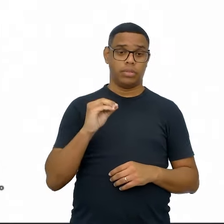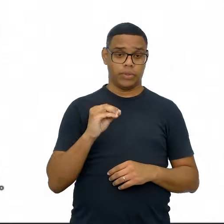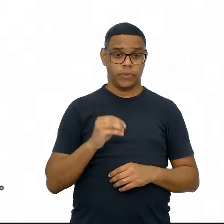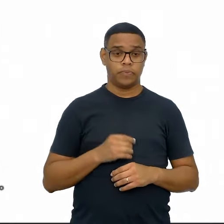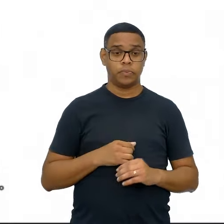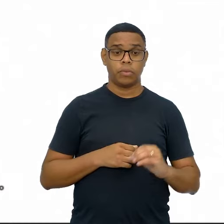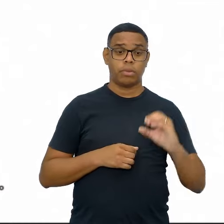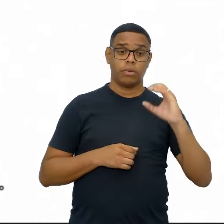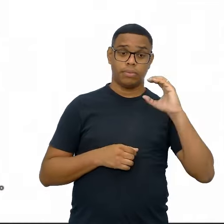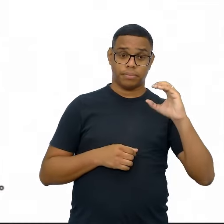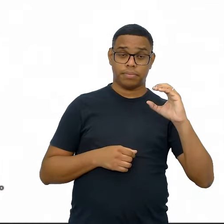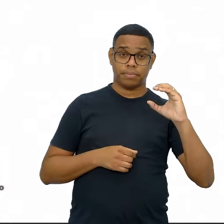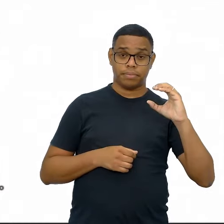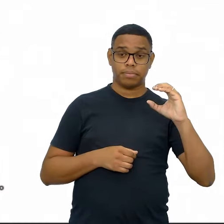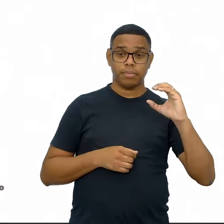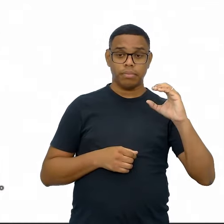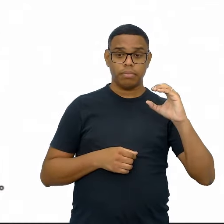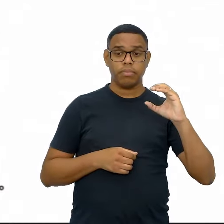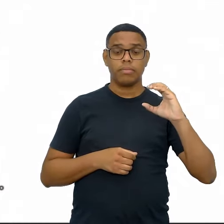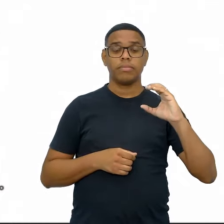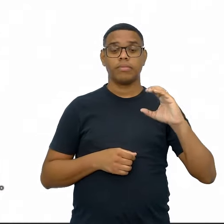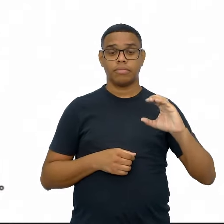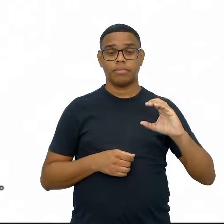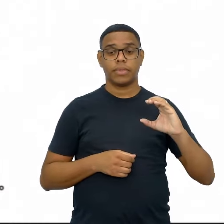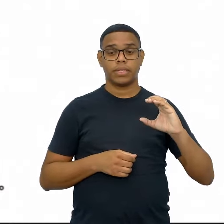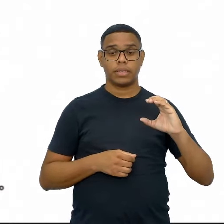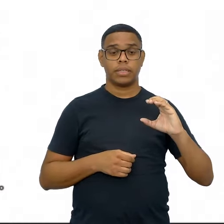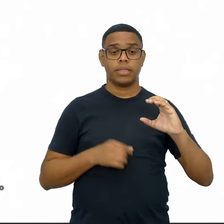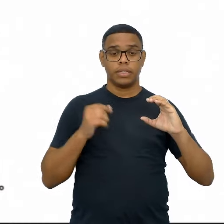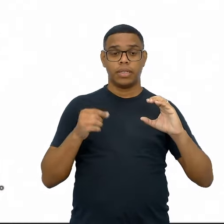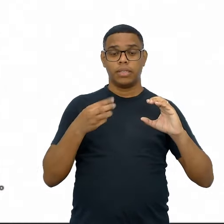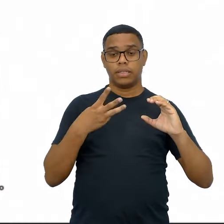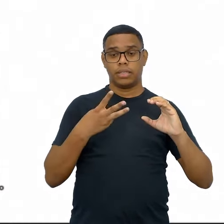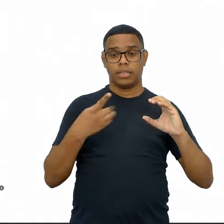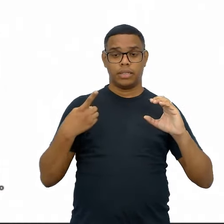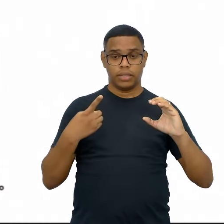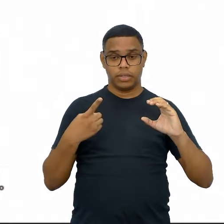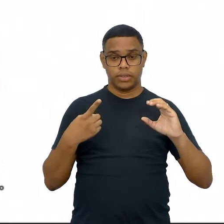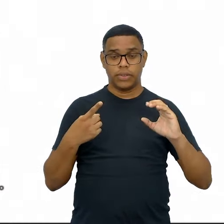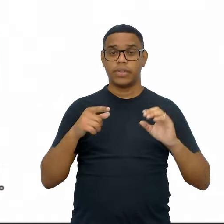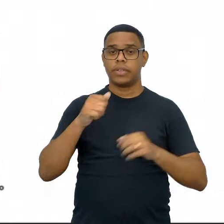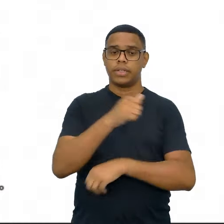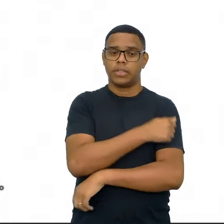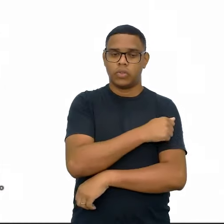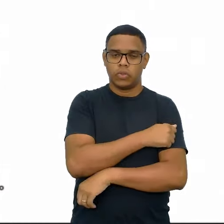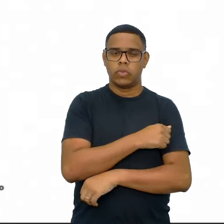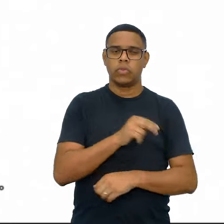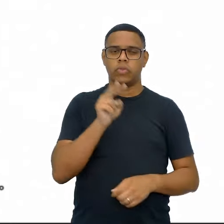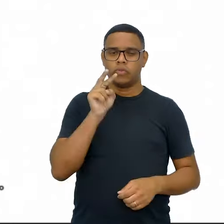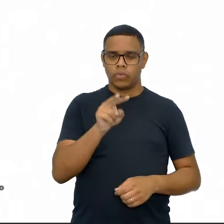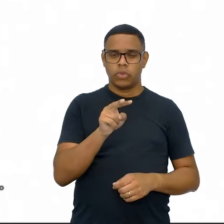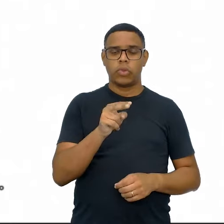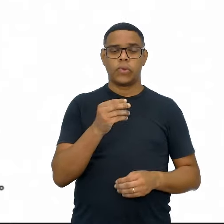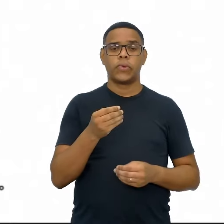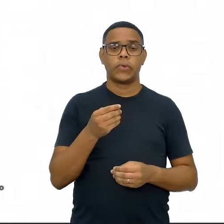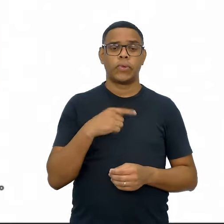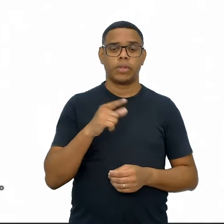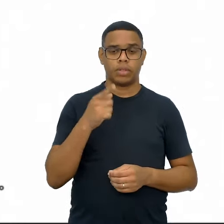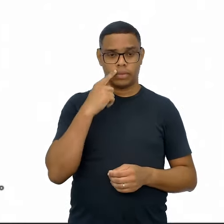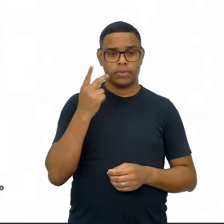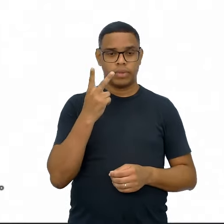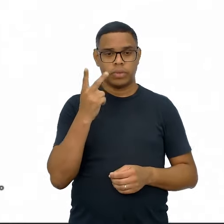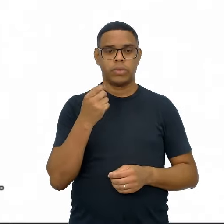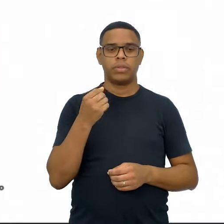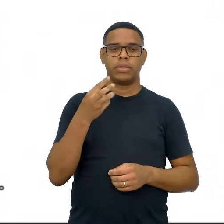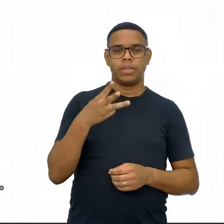item C, ele coloca 31, o estudante ele olhou não só, né, não por valor relativo